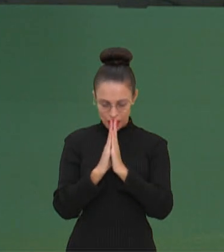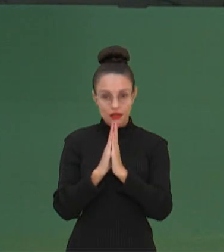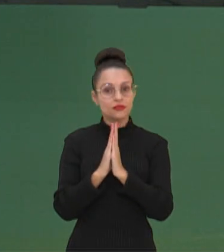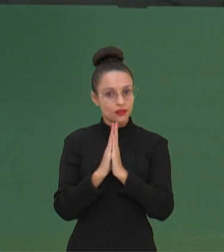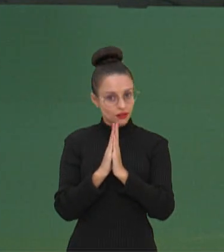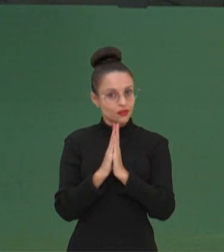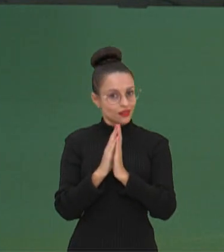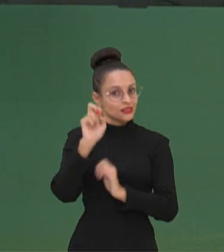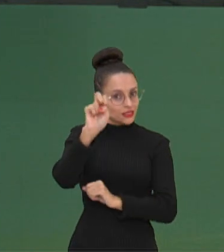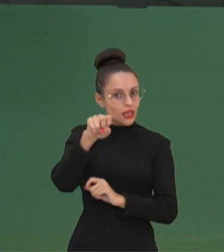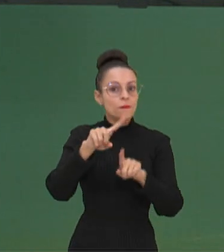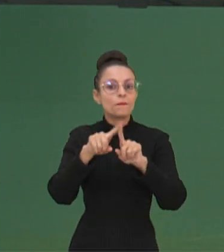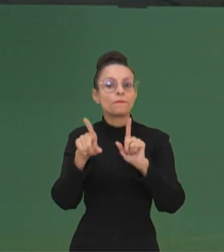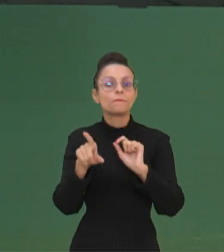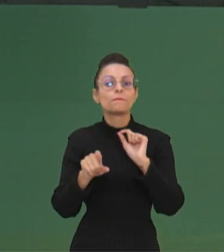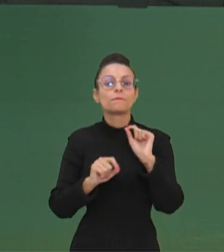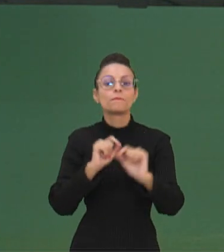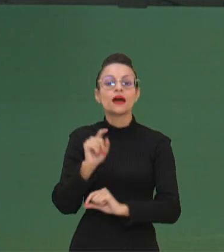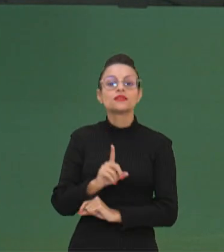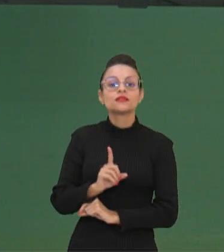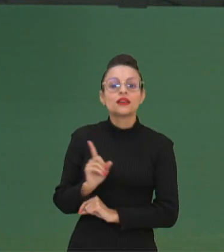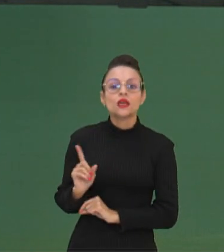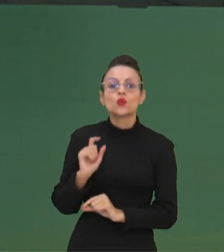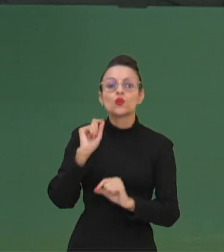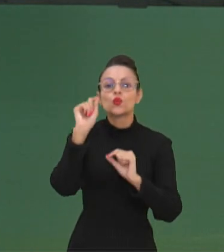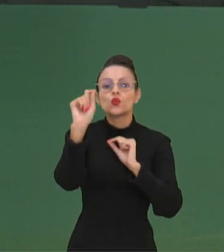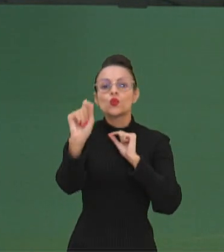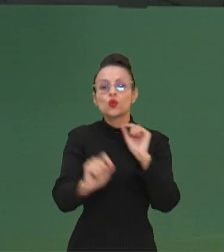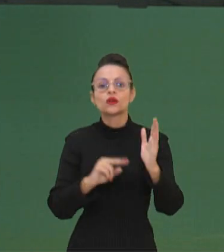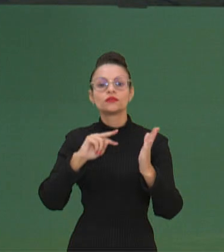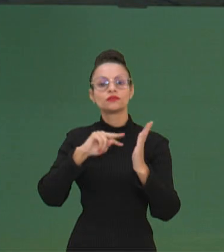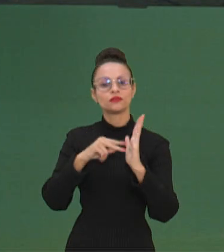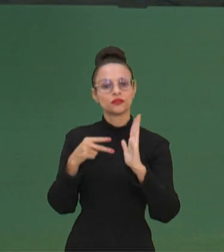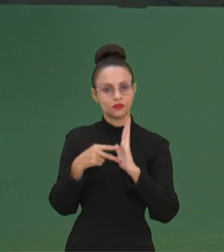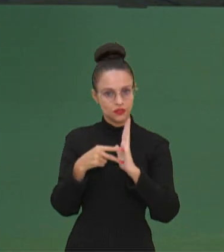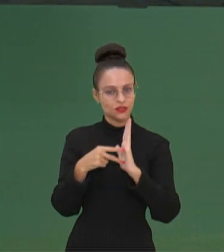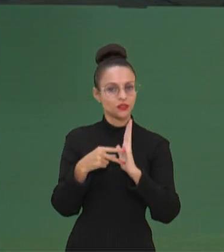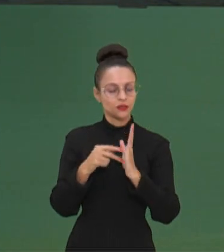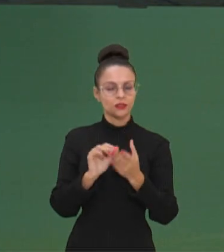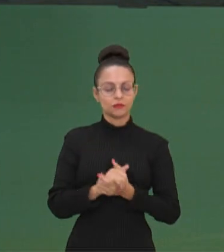de outra palavra, né? Uma palavra se sobrepõe ao sentido da outra.